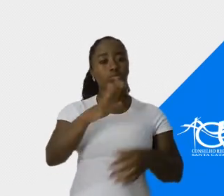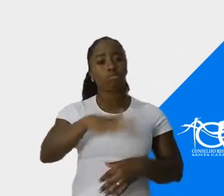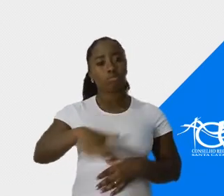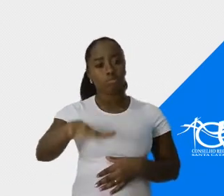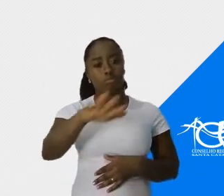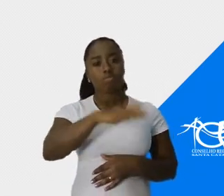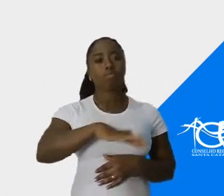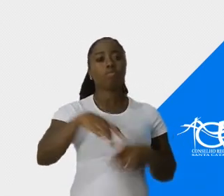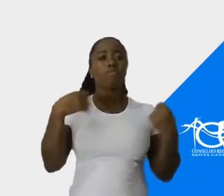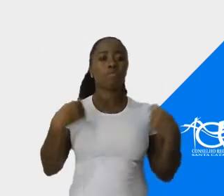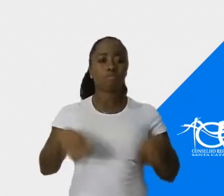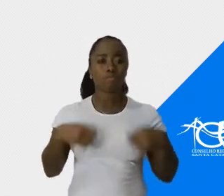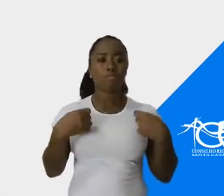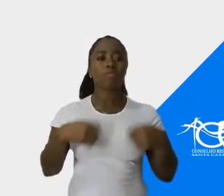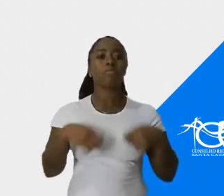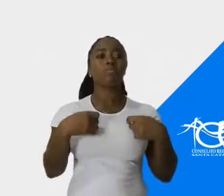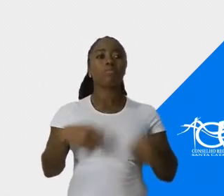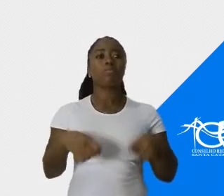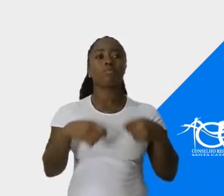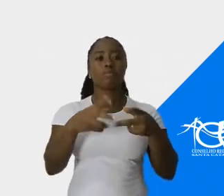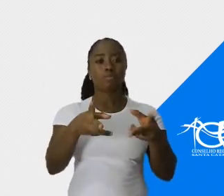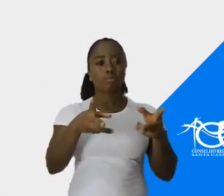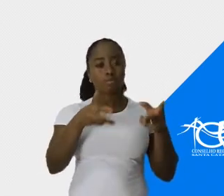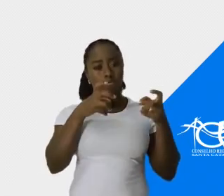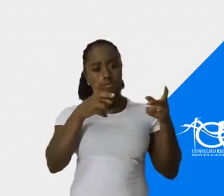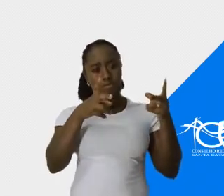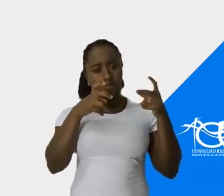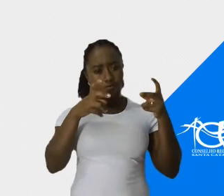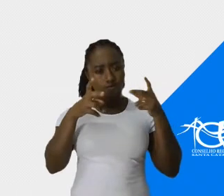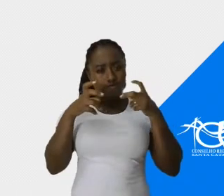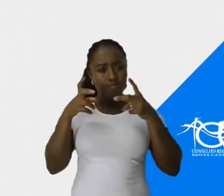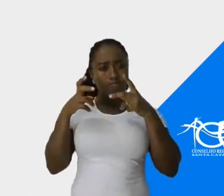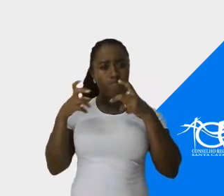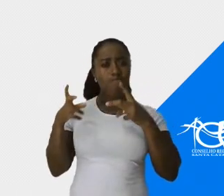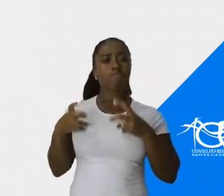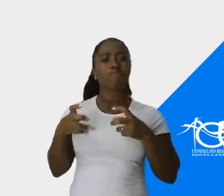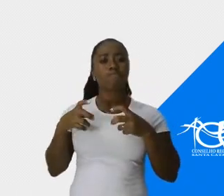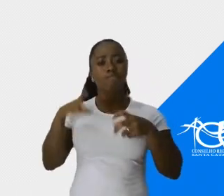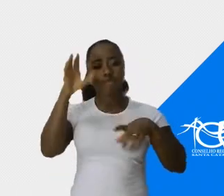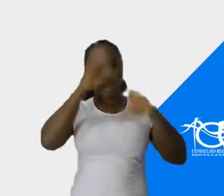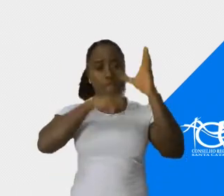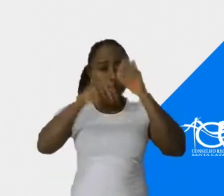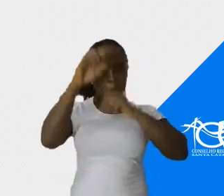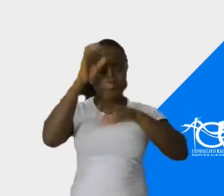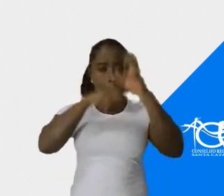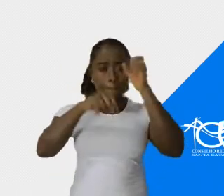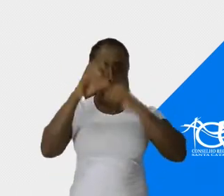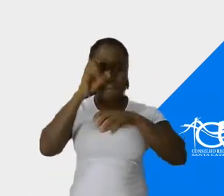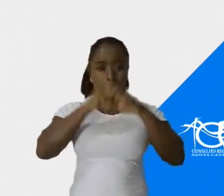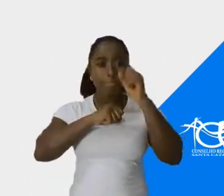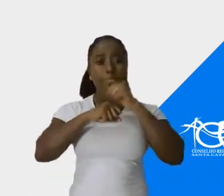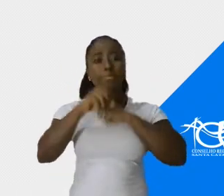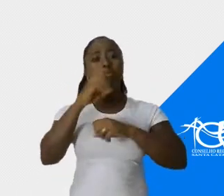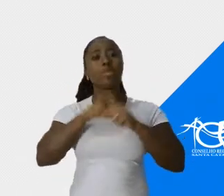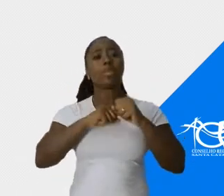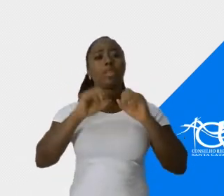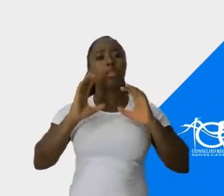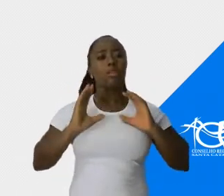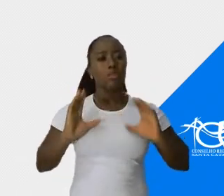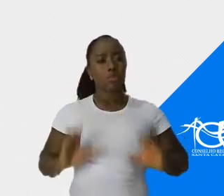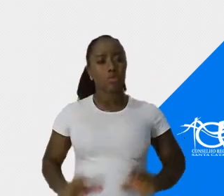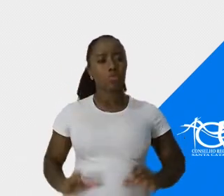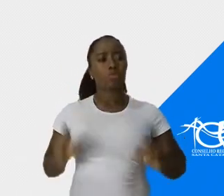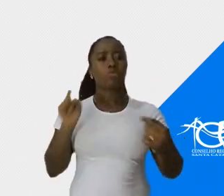capturada, retida para efeito de aprendizagem, para você desenvolver determinados comportamentos padronizados e normativos